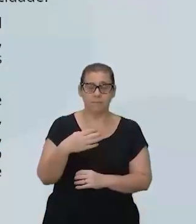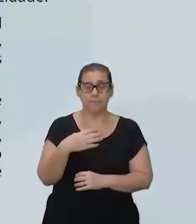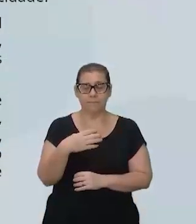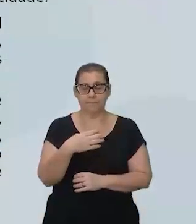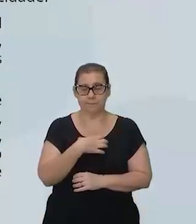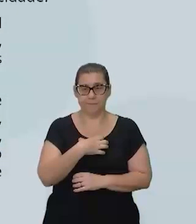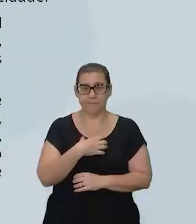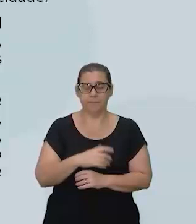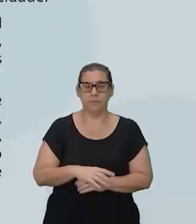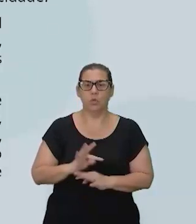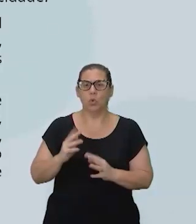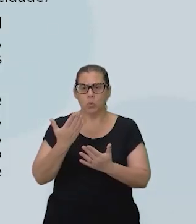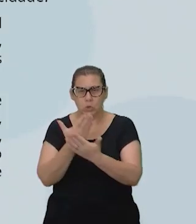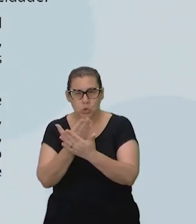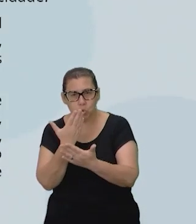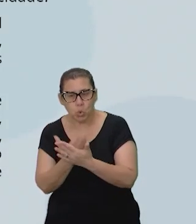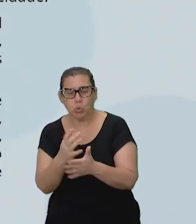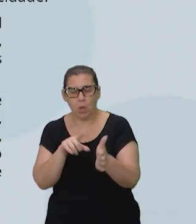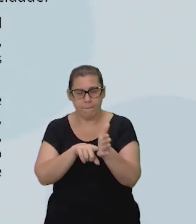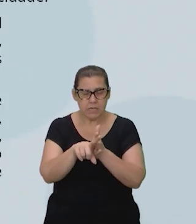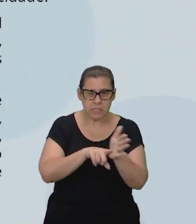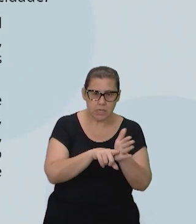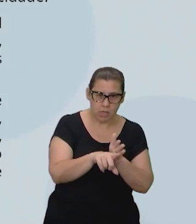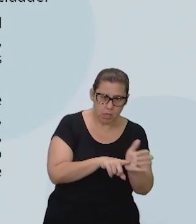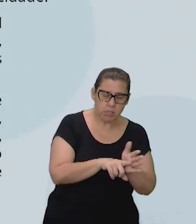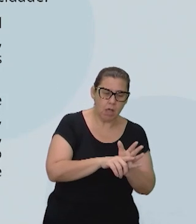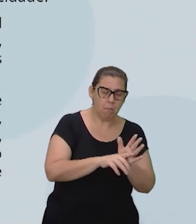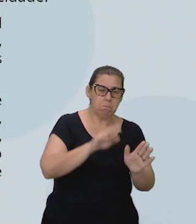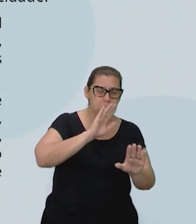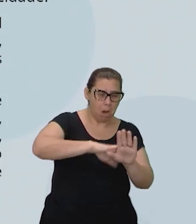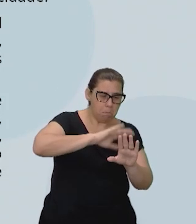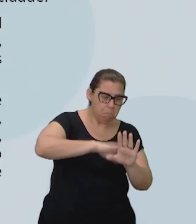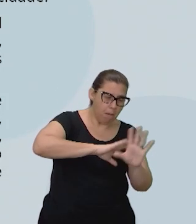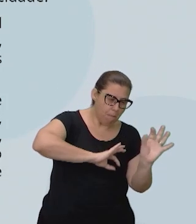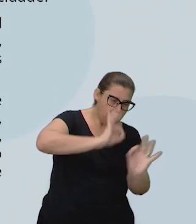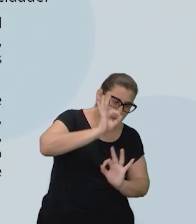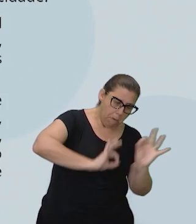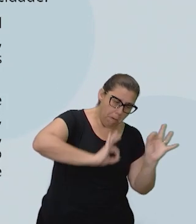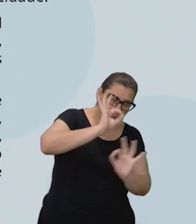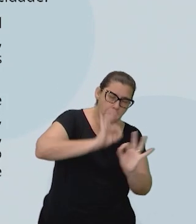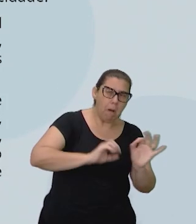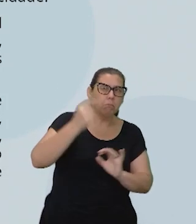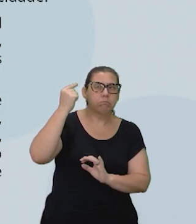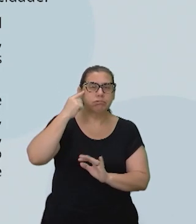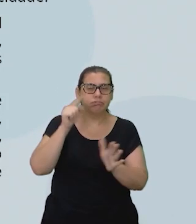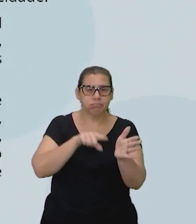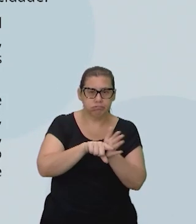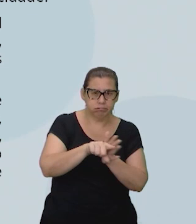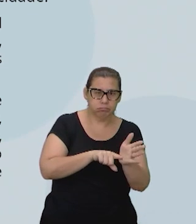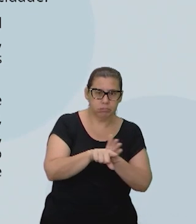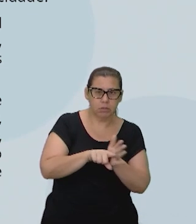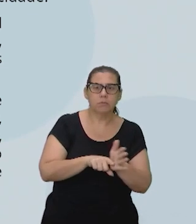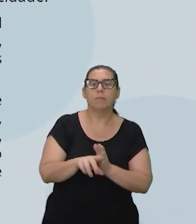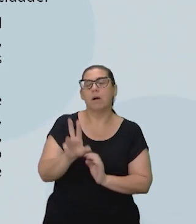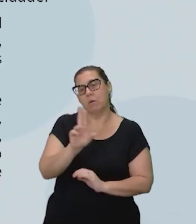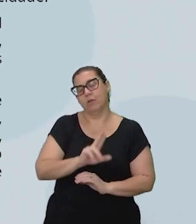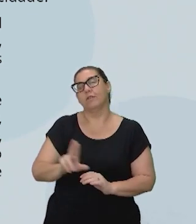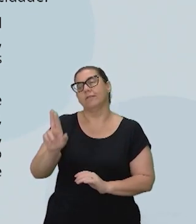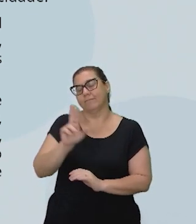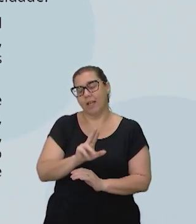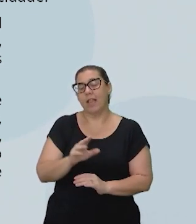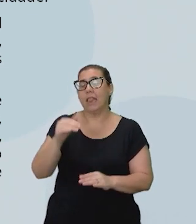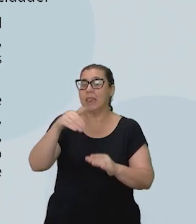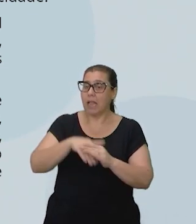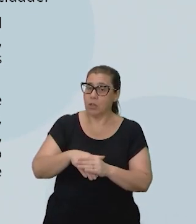acadêmica, ela tem todo um estudo acadêmico por trás e, inicialmente, ela é feita para circular em meios acadêmicos e